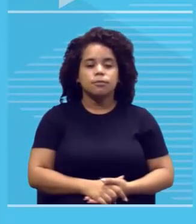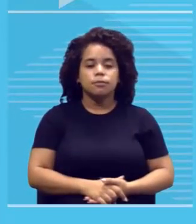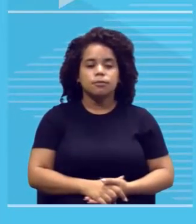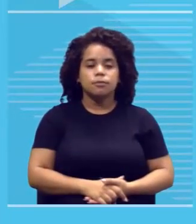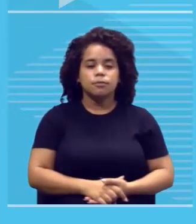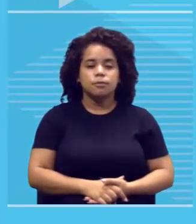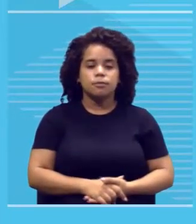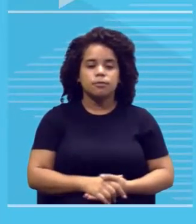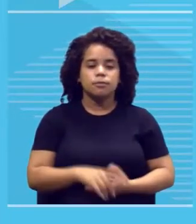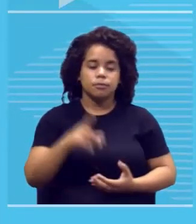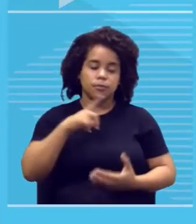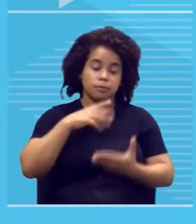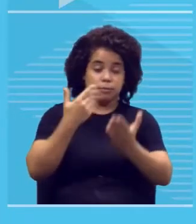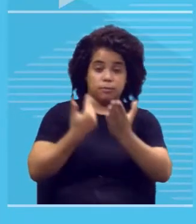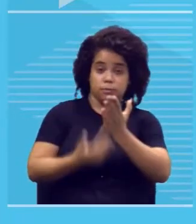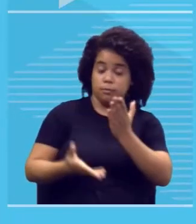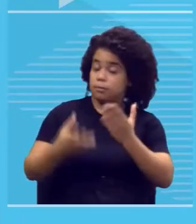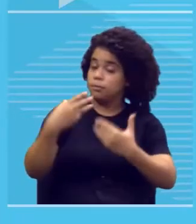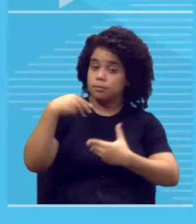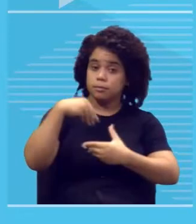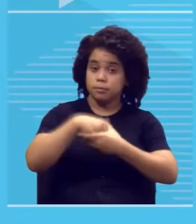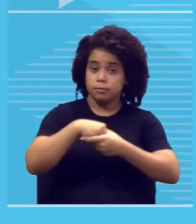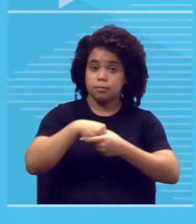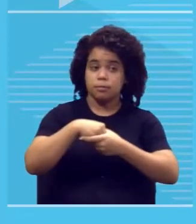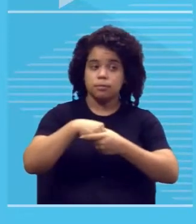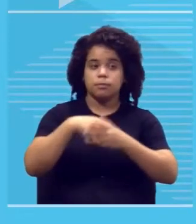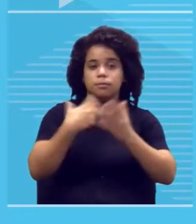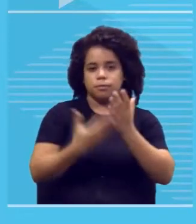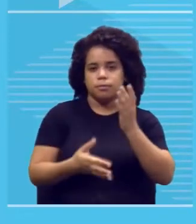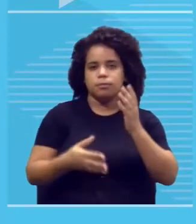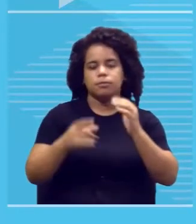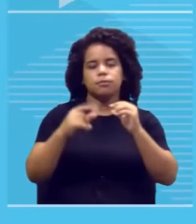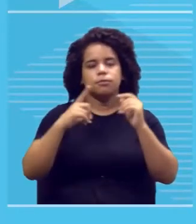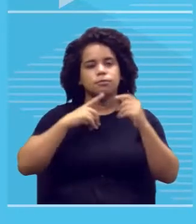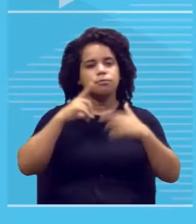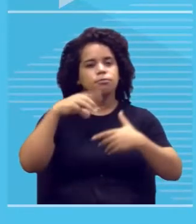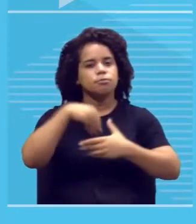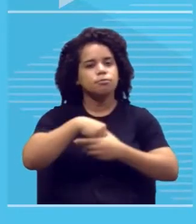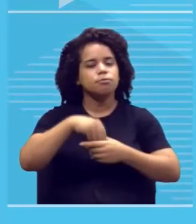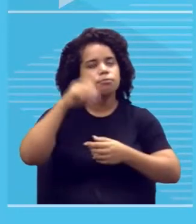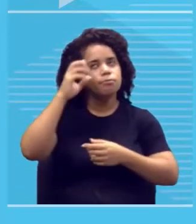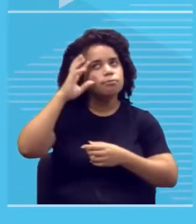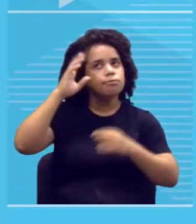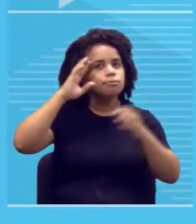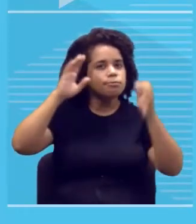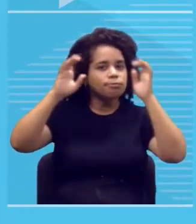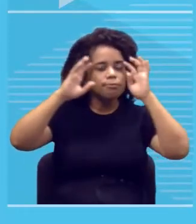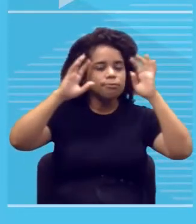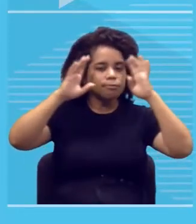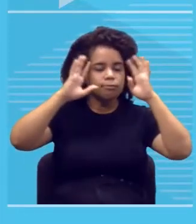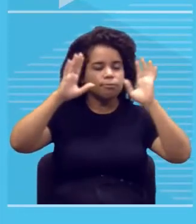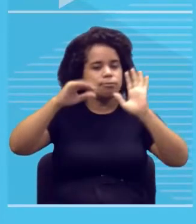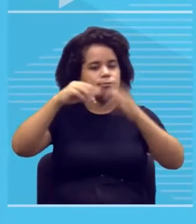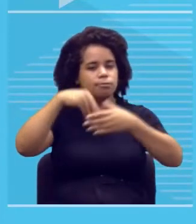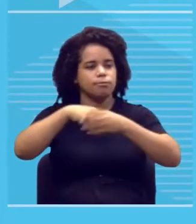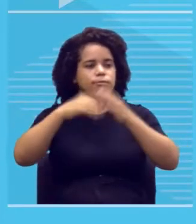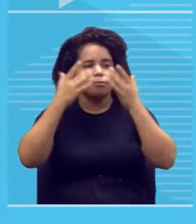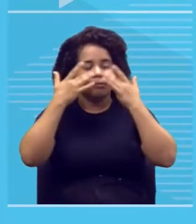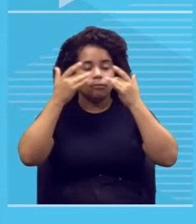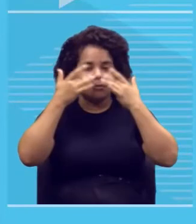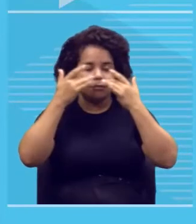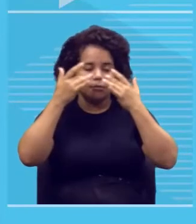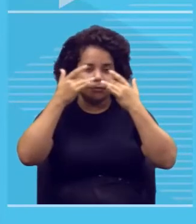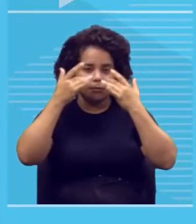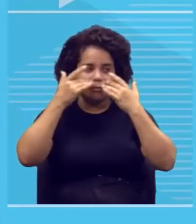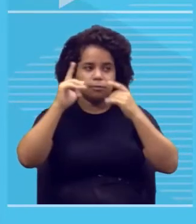perda dentro quando você se perde dentro da Fantasia da proposta teatral é que ele chama